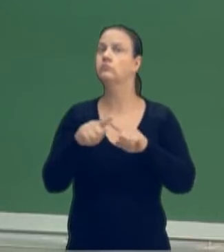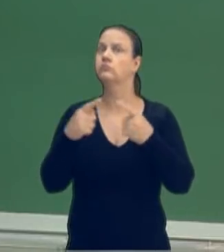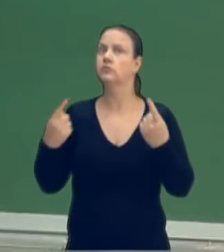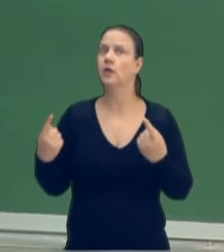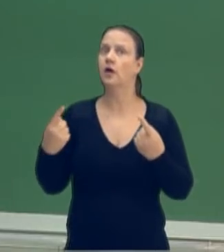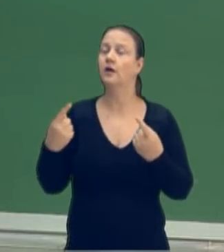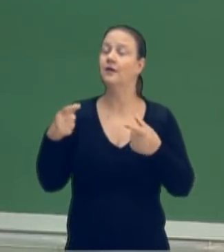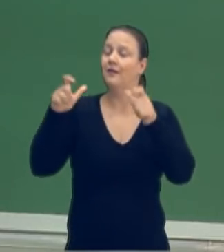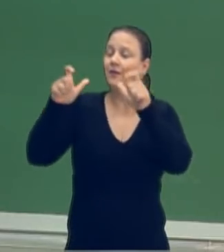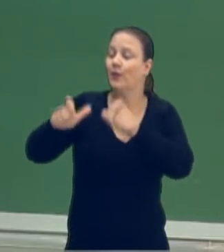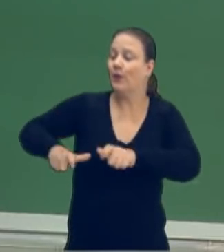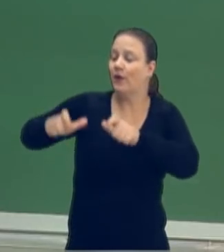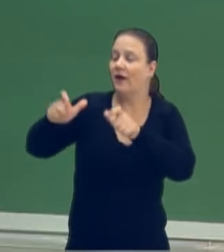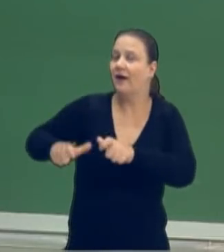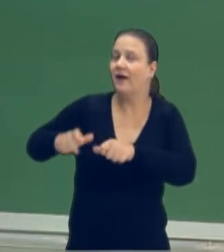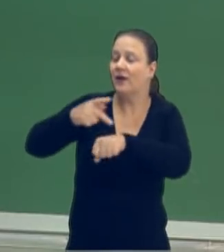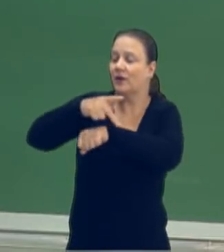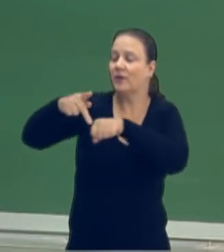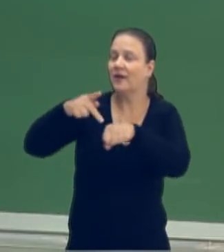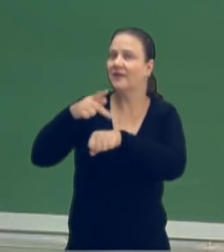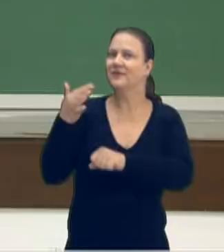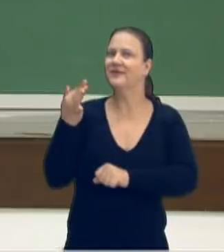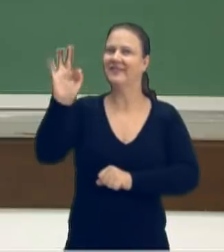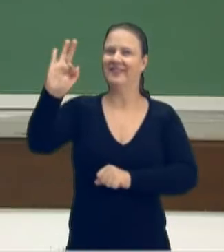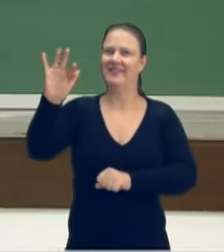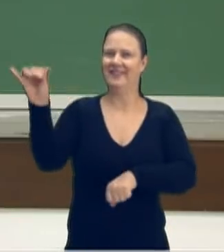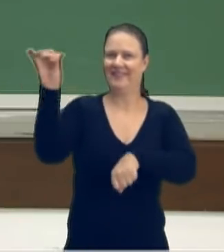na França, inclusive na capital, Paris.